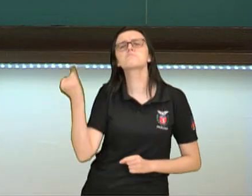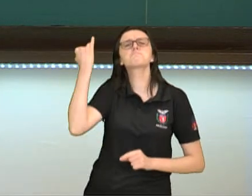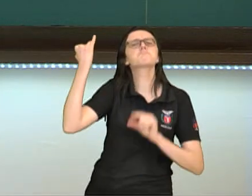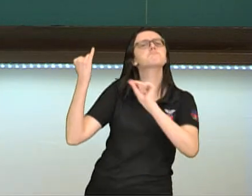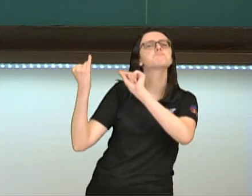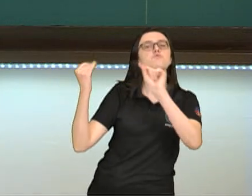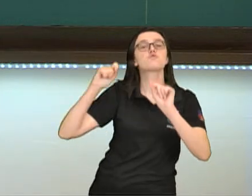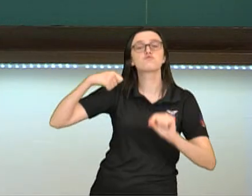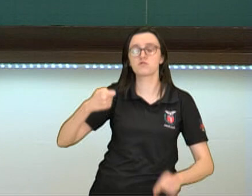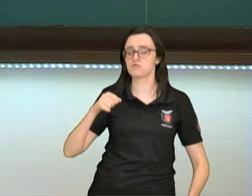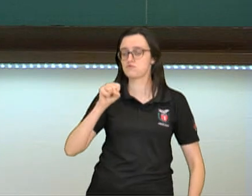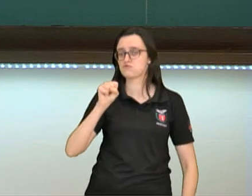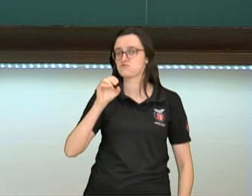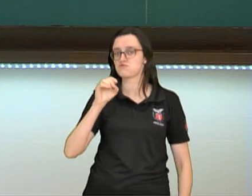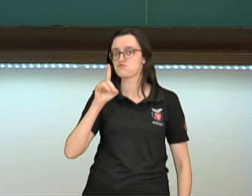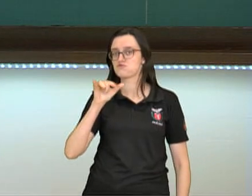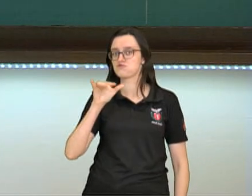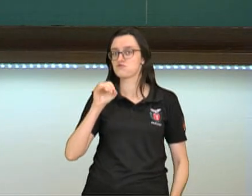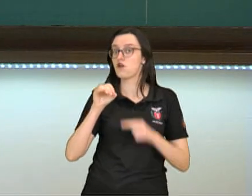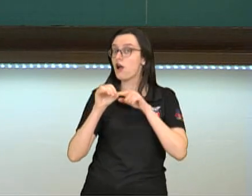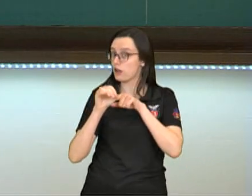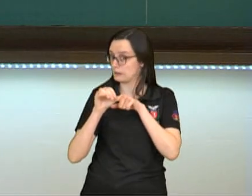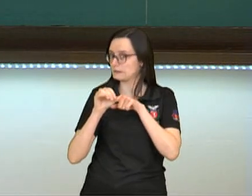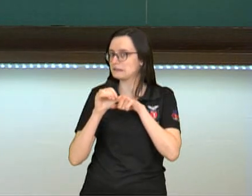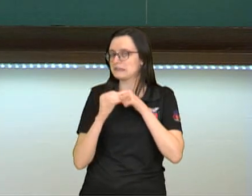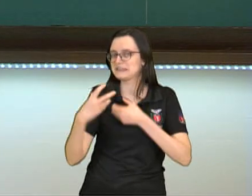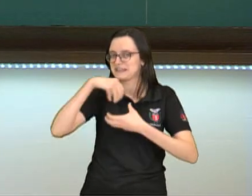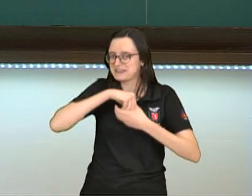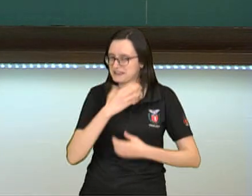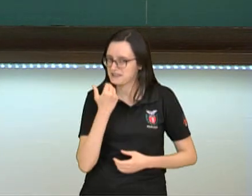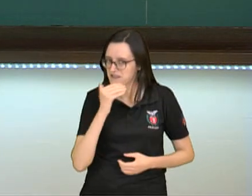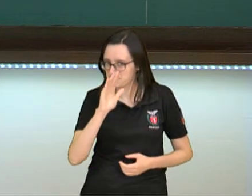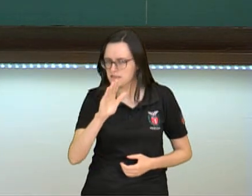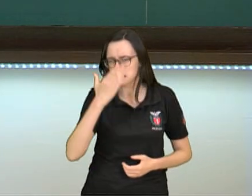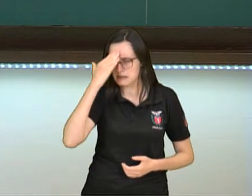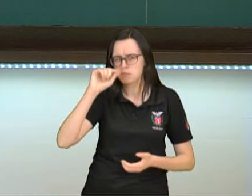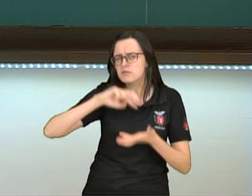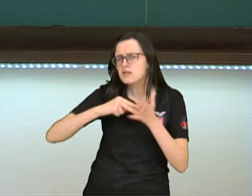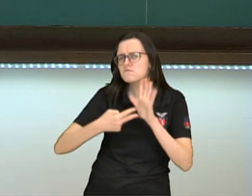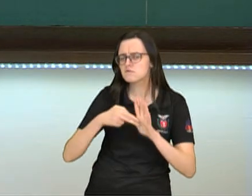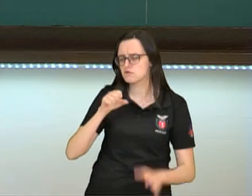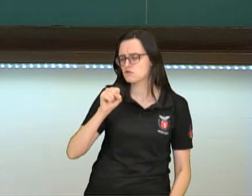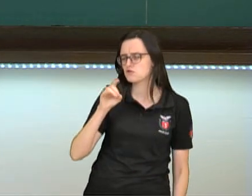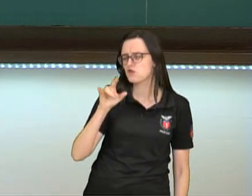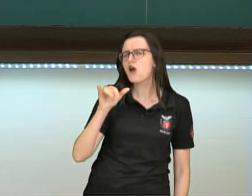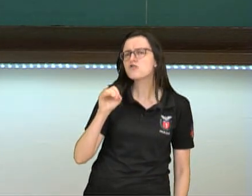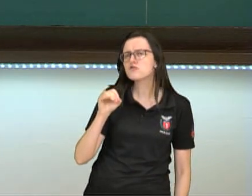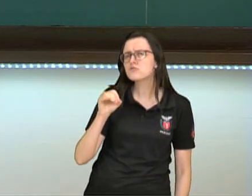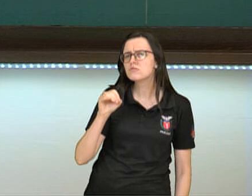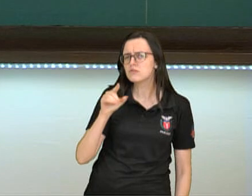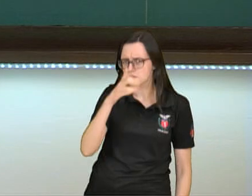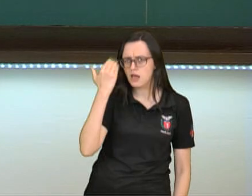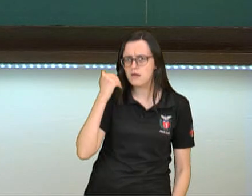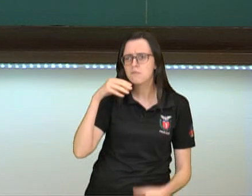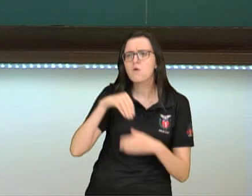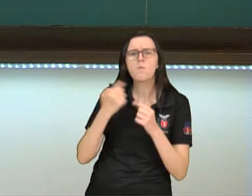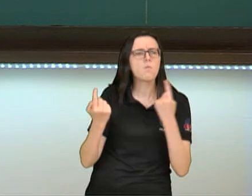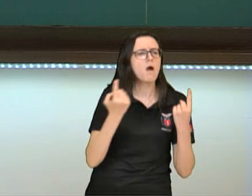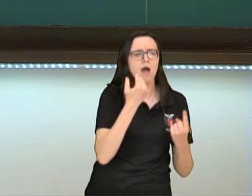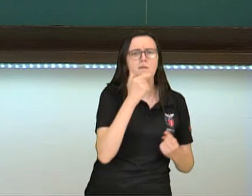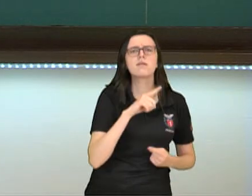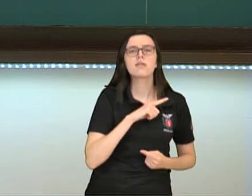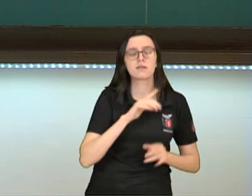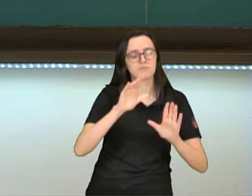do sódio na nossa alimentação. Sabe o que é sódio? Sabe que alimentos têm sódio?